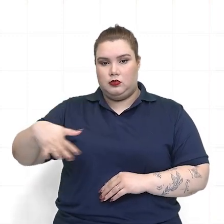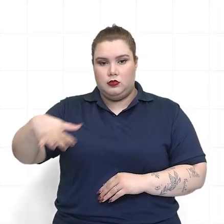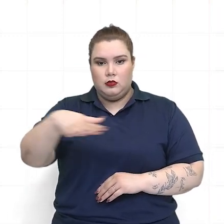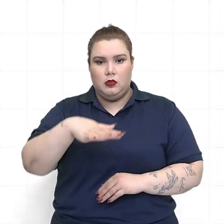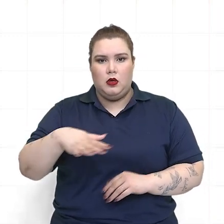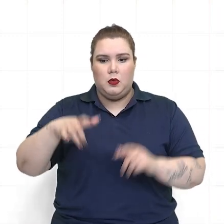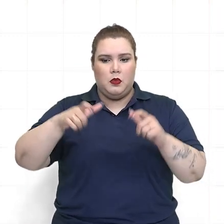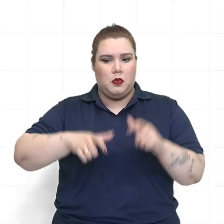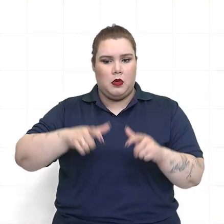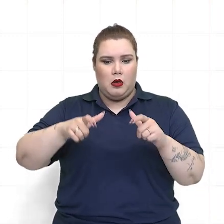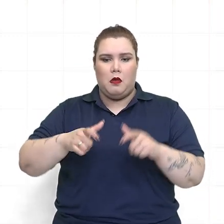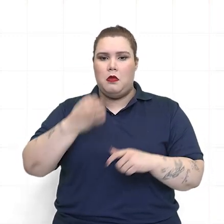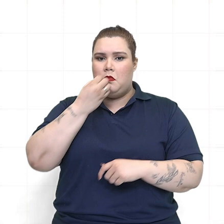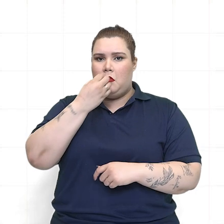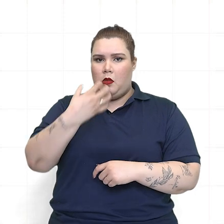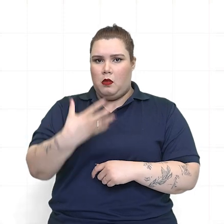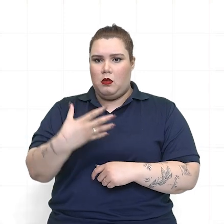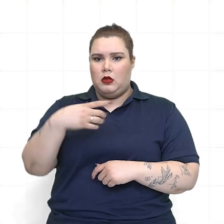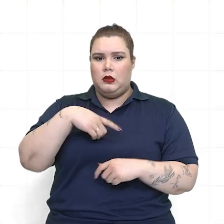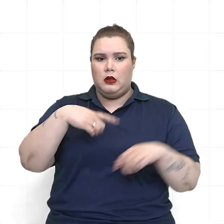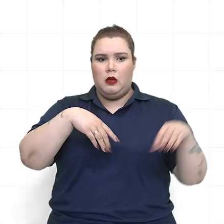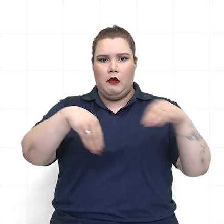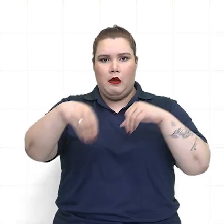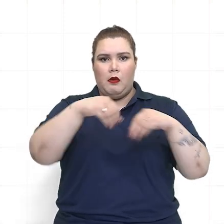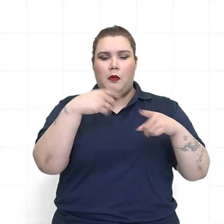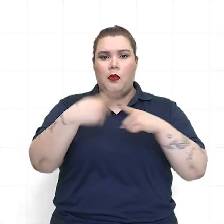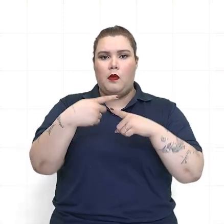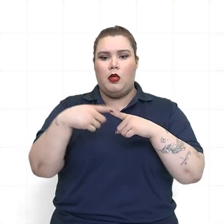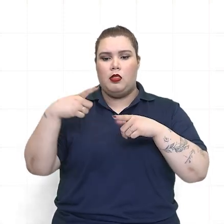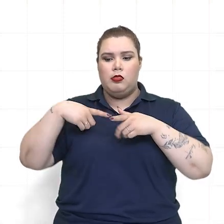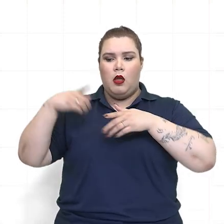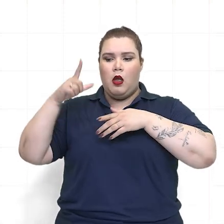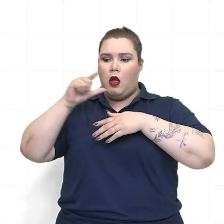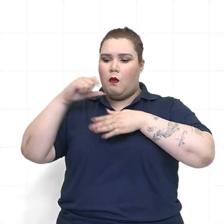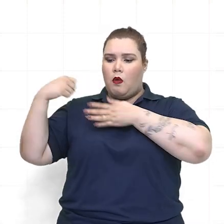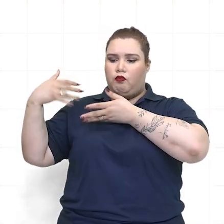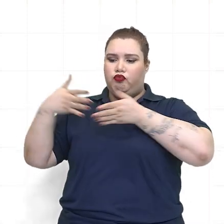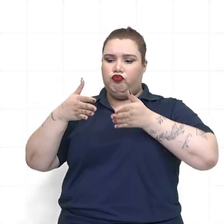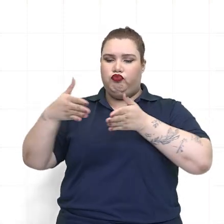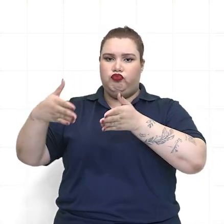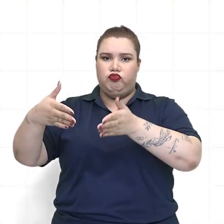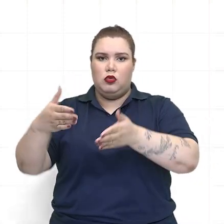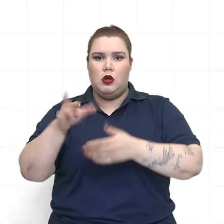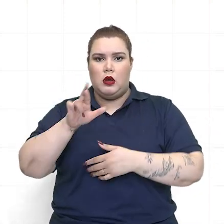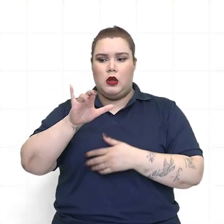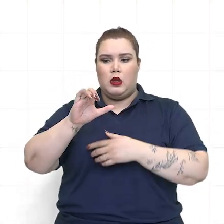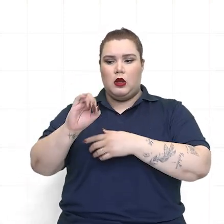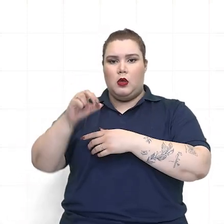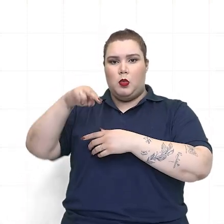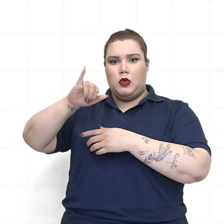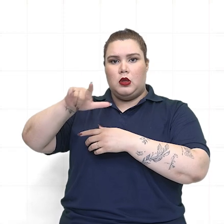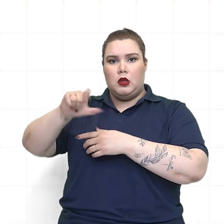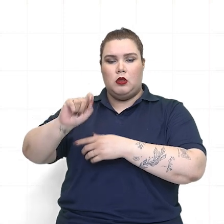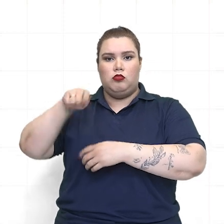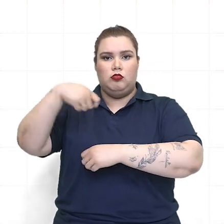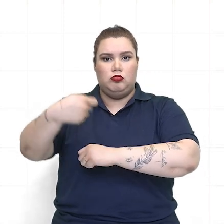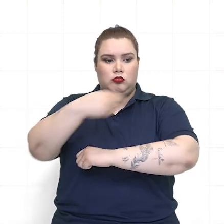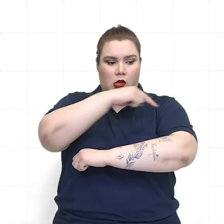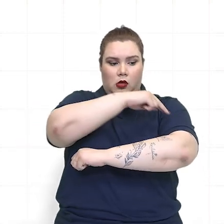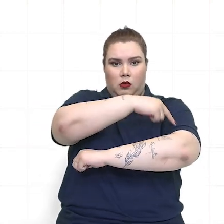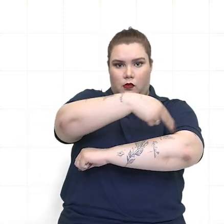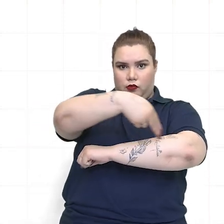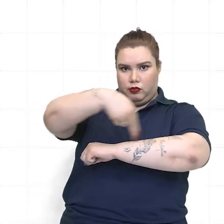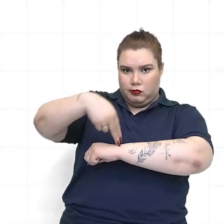ele era uma terra fértil por conta do rio Nilo, né, e por isso não enfrentavam essa escassez de